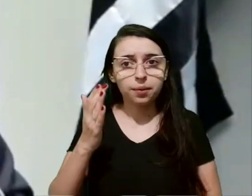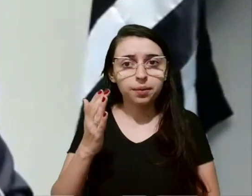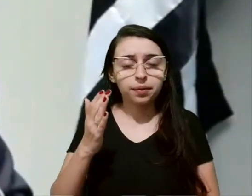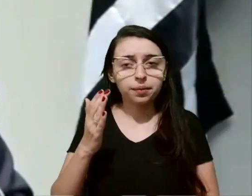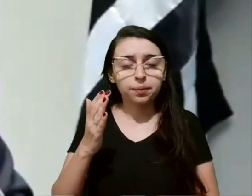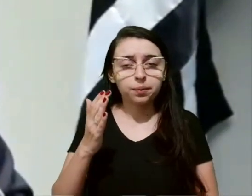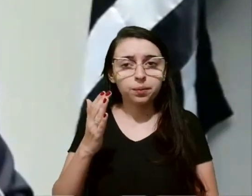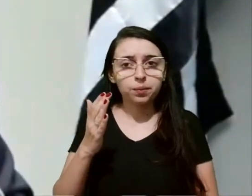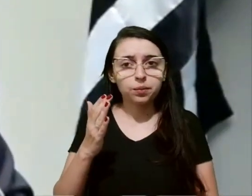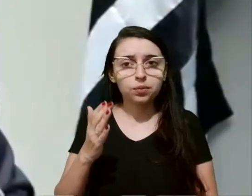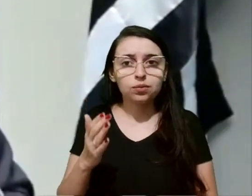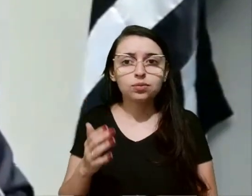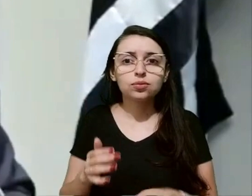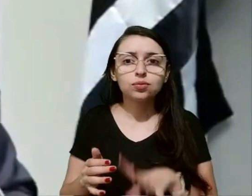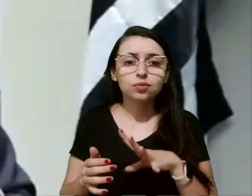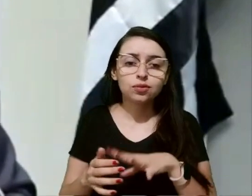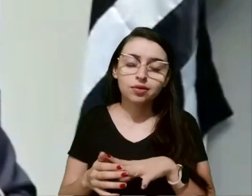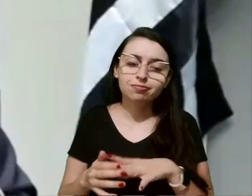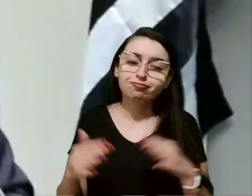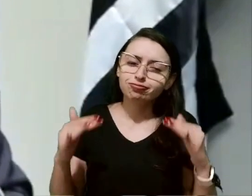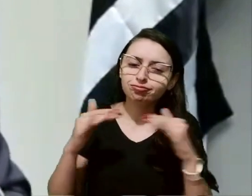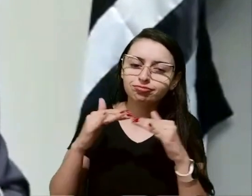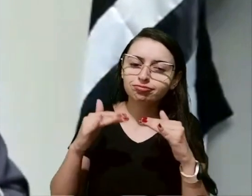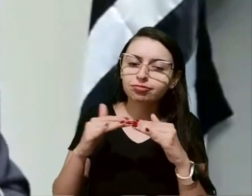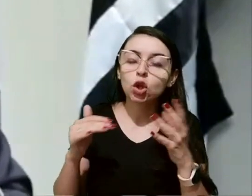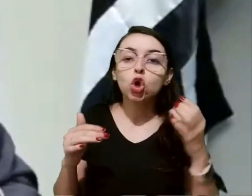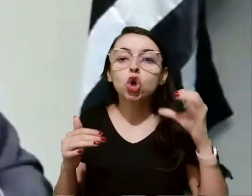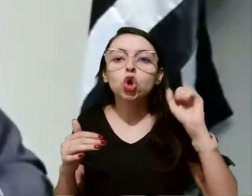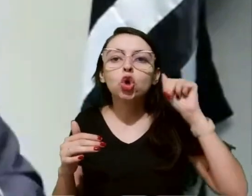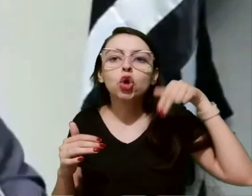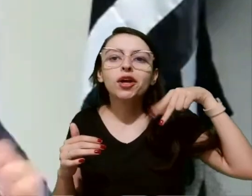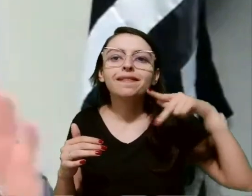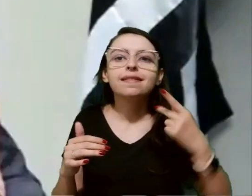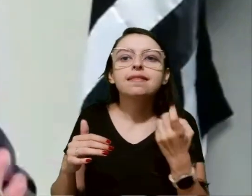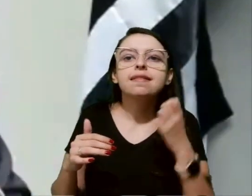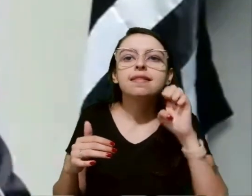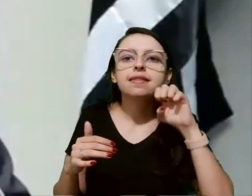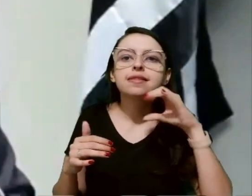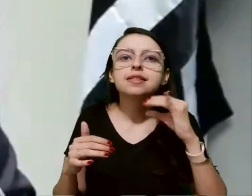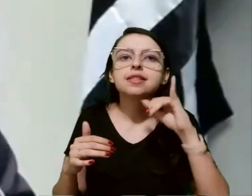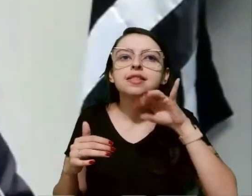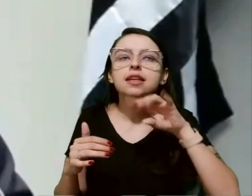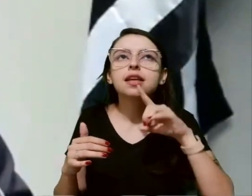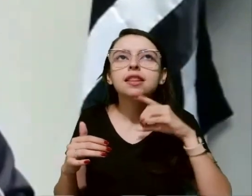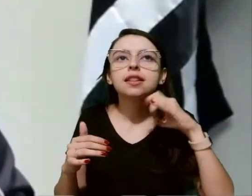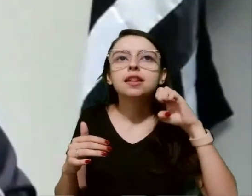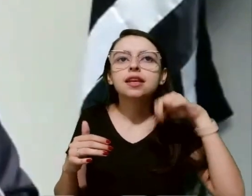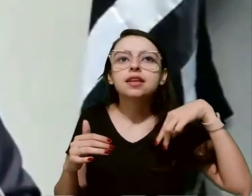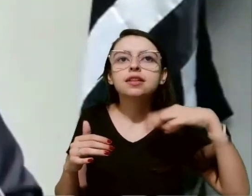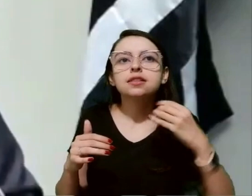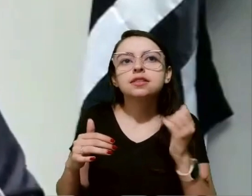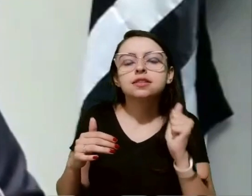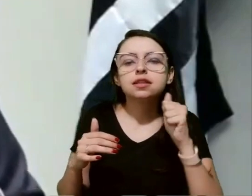era por coincidência, essas coisas da vida, assim, era uma das câmaras era a Câmara mais polarizada